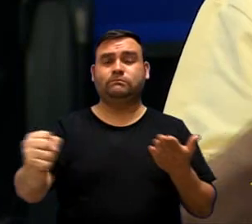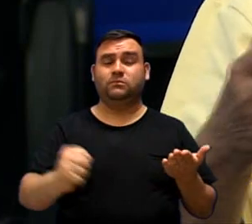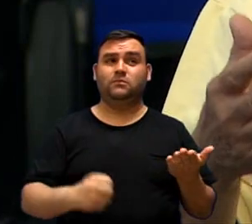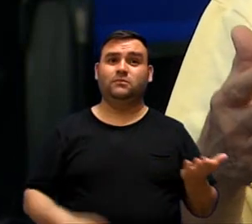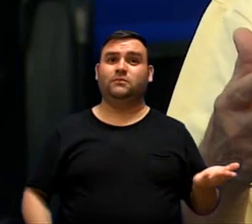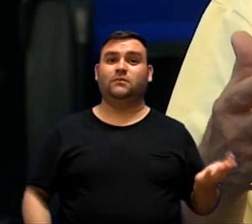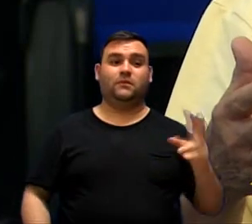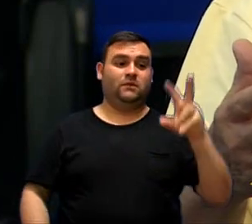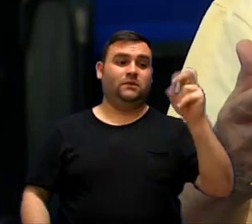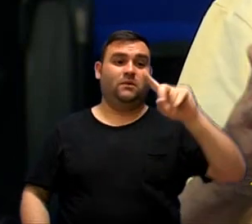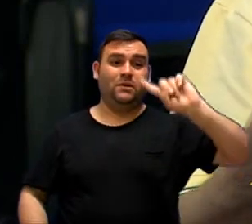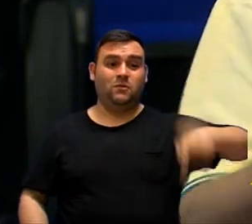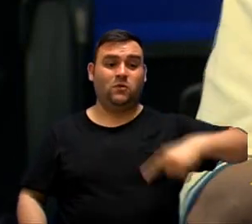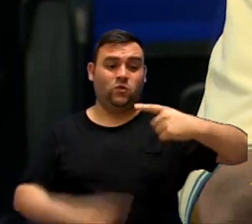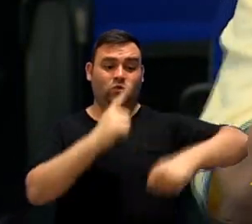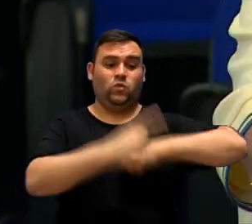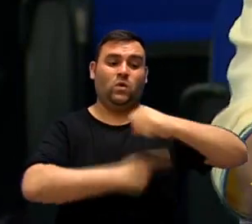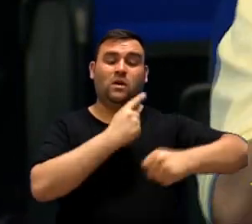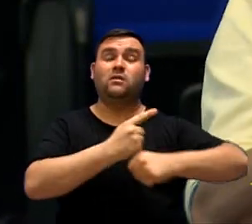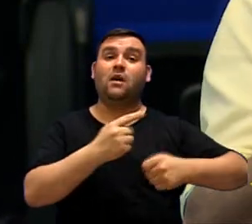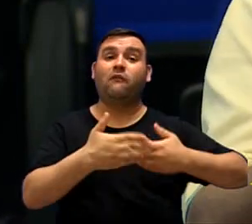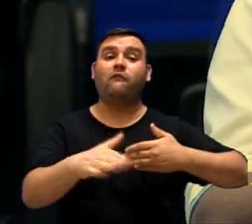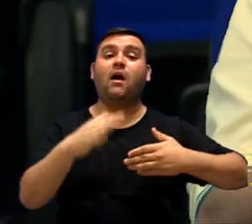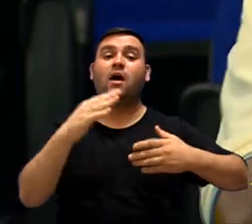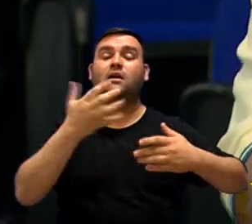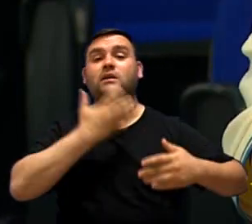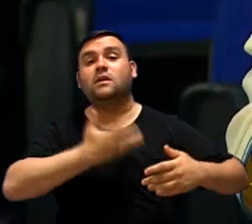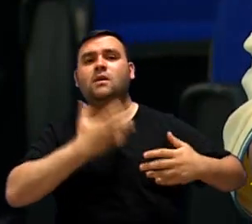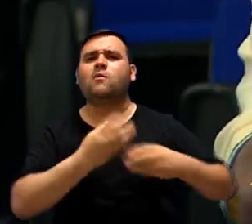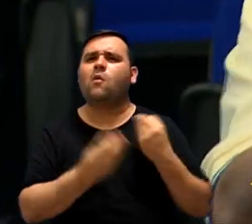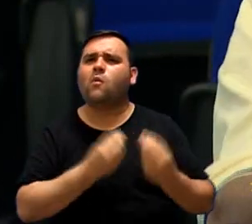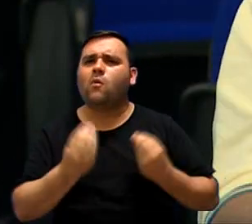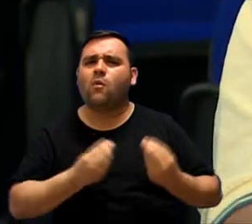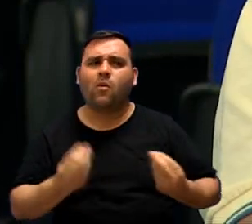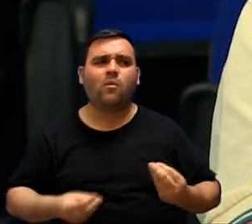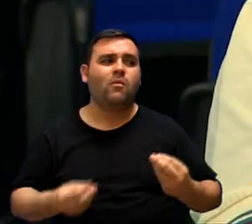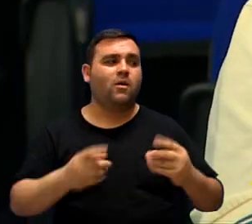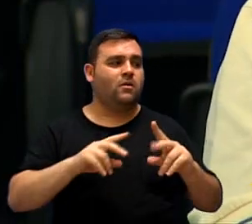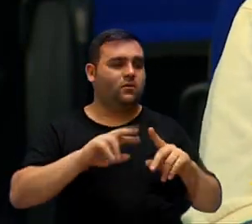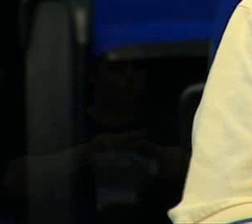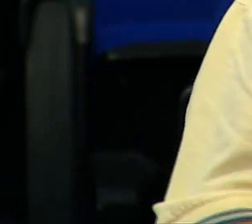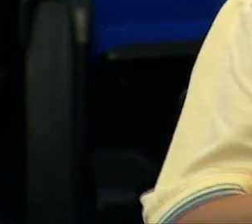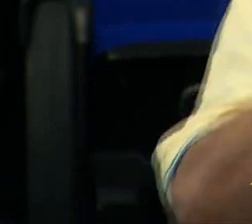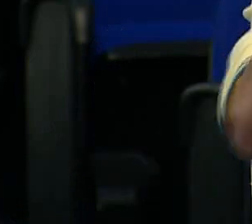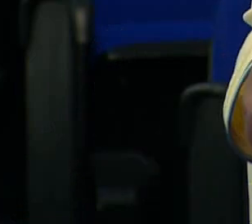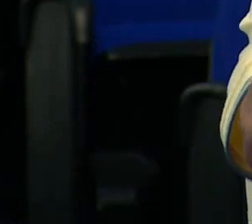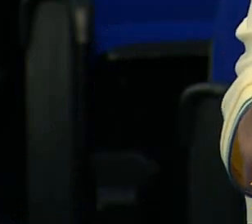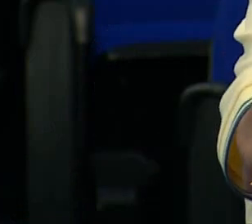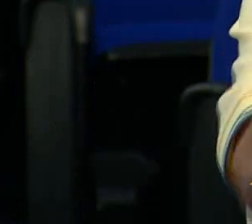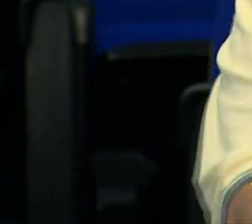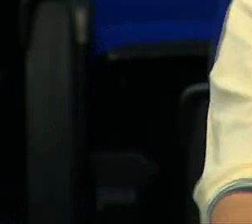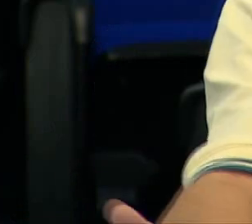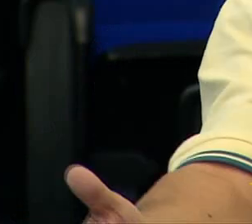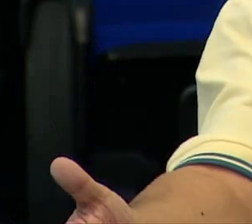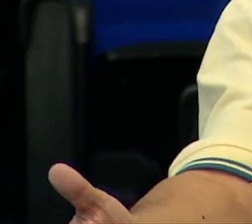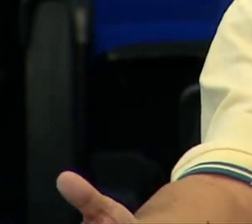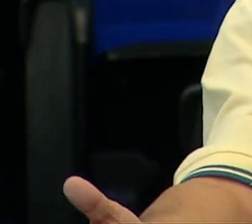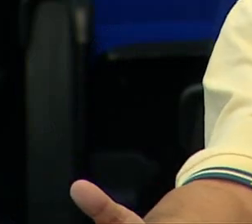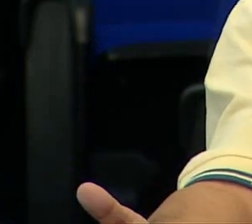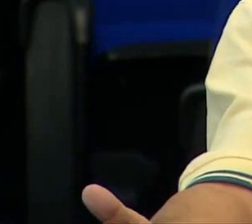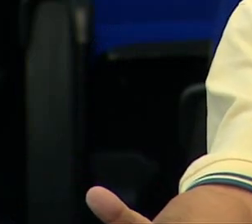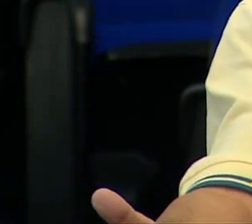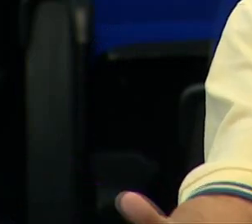São 50 milhões por ano. Como é que nós vamos fazer até o final do ano? Acho que essas questões, em função de olhar para o ano que vem, precisariam